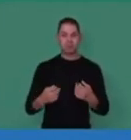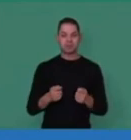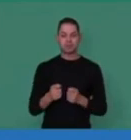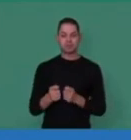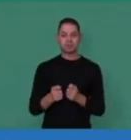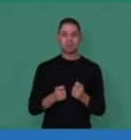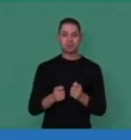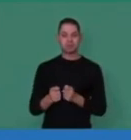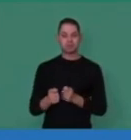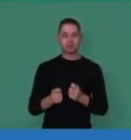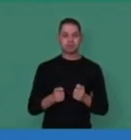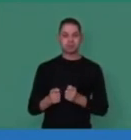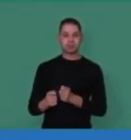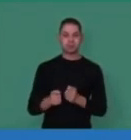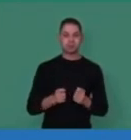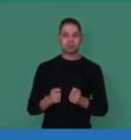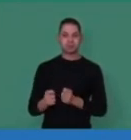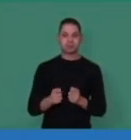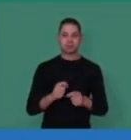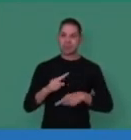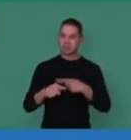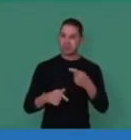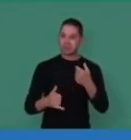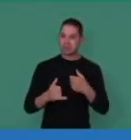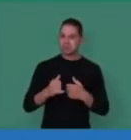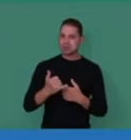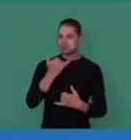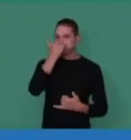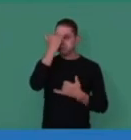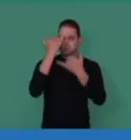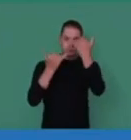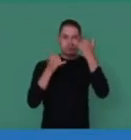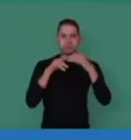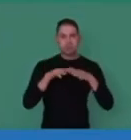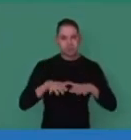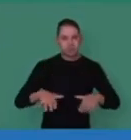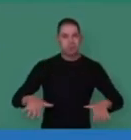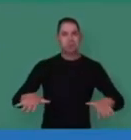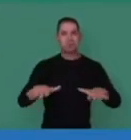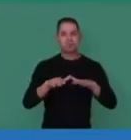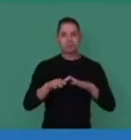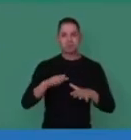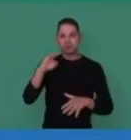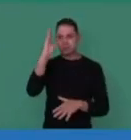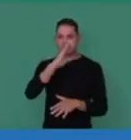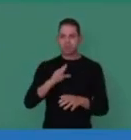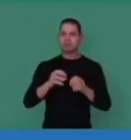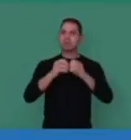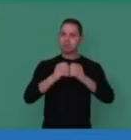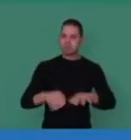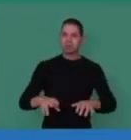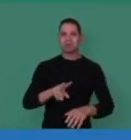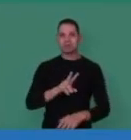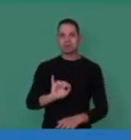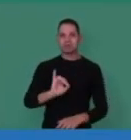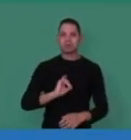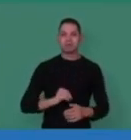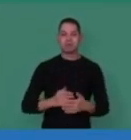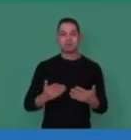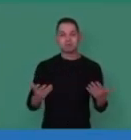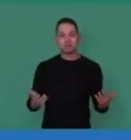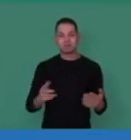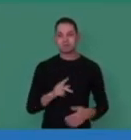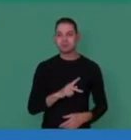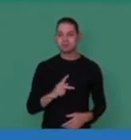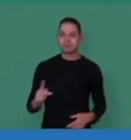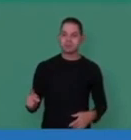arrumação. Isso não termina bem para ninguém. O país não ganha com isso. Então, presidente,